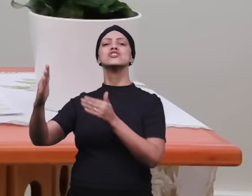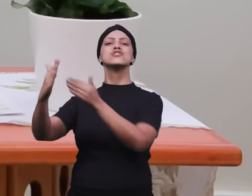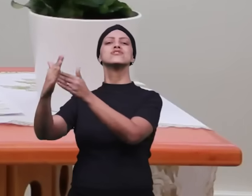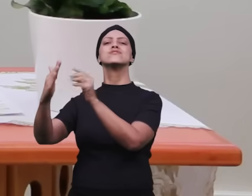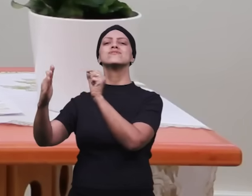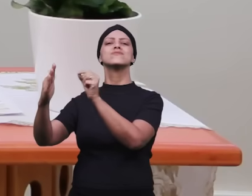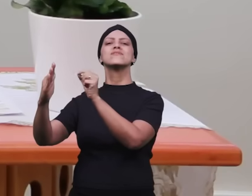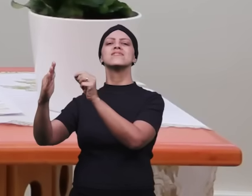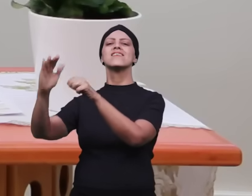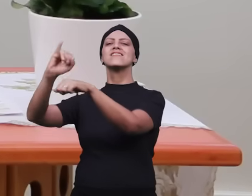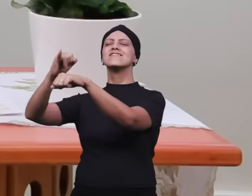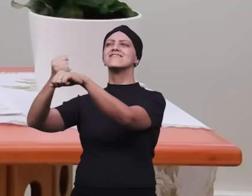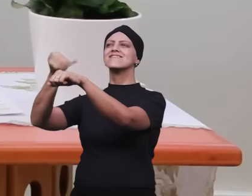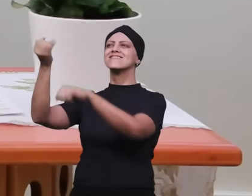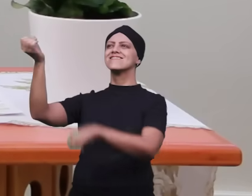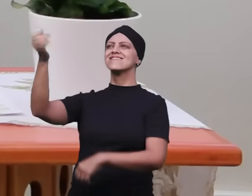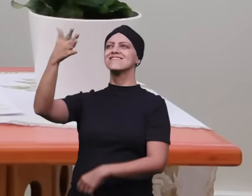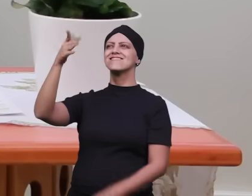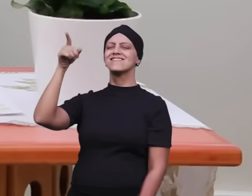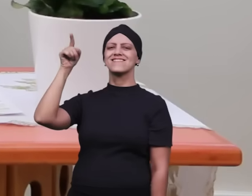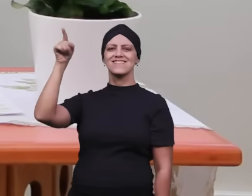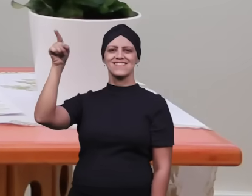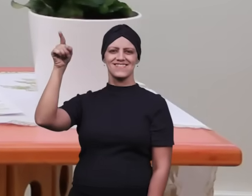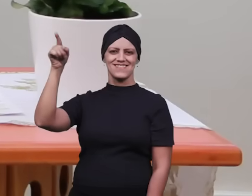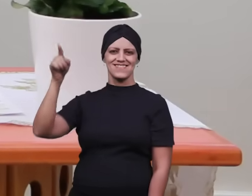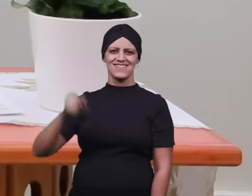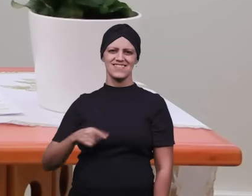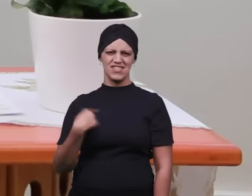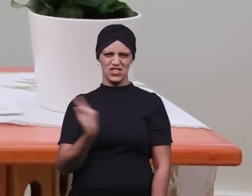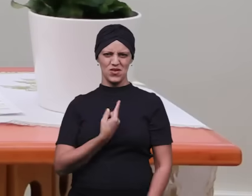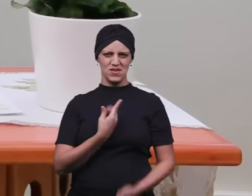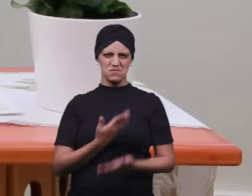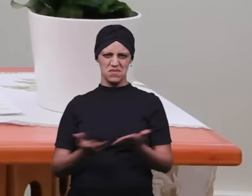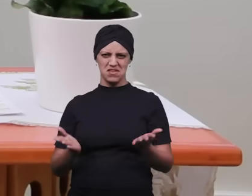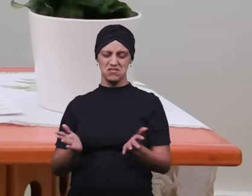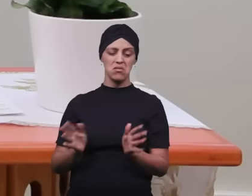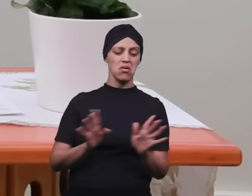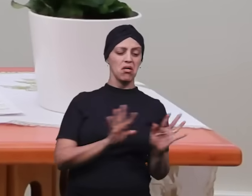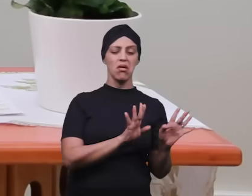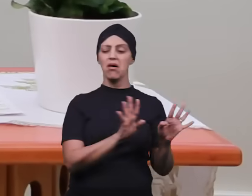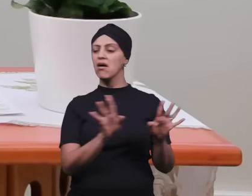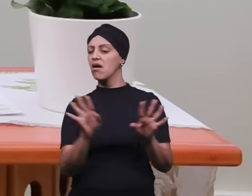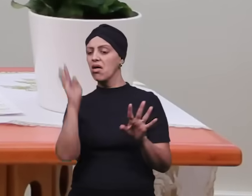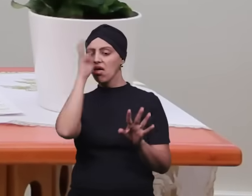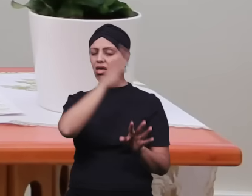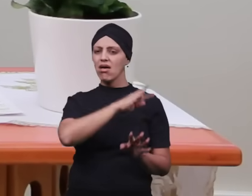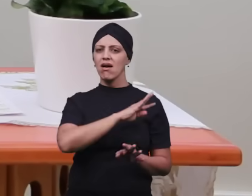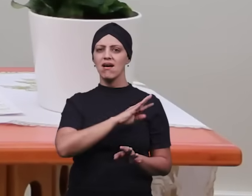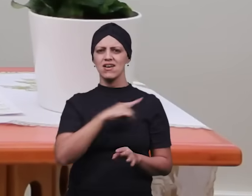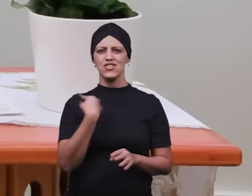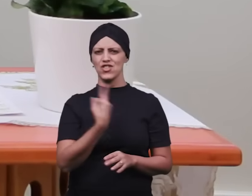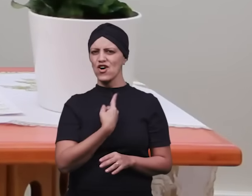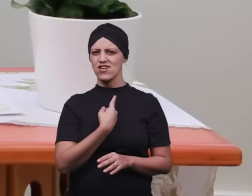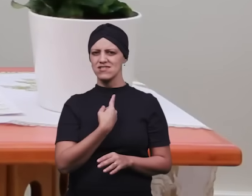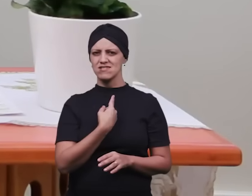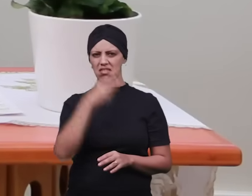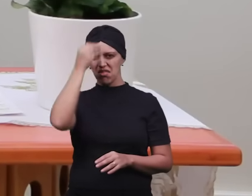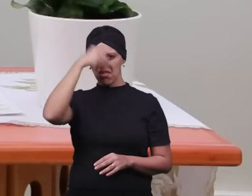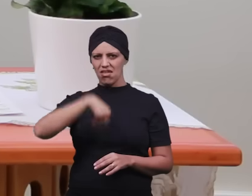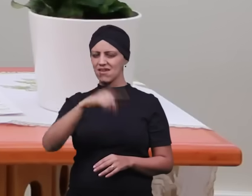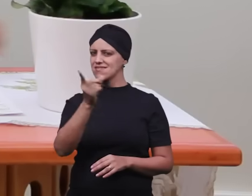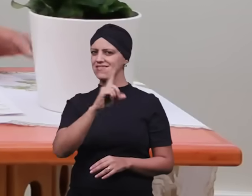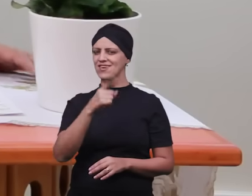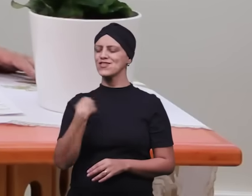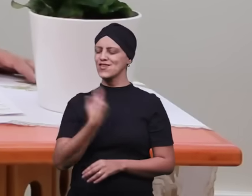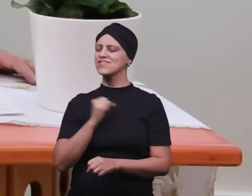destino, Jerusalém. Nós não estamos perdidos. Nós não somos como aqueles que não têm esperança. A nossa